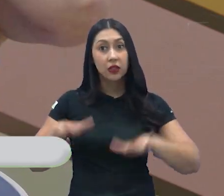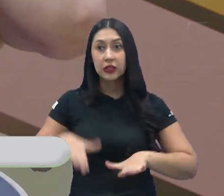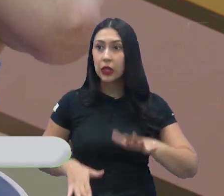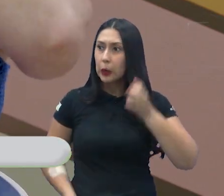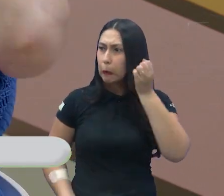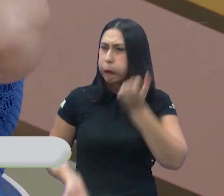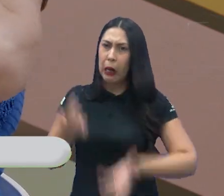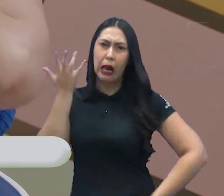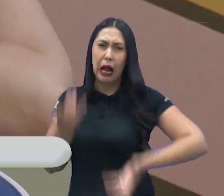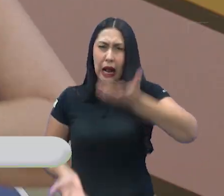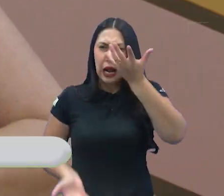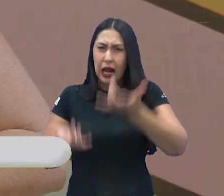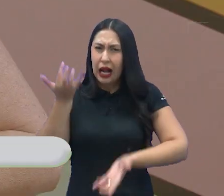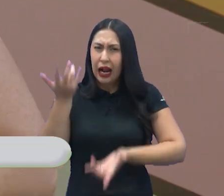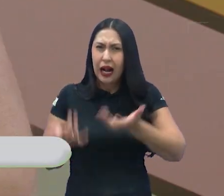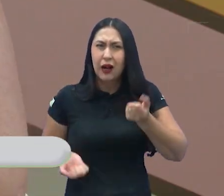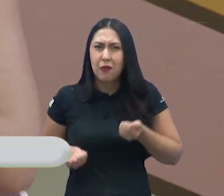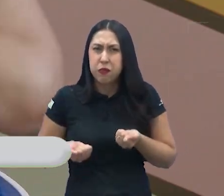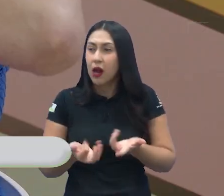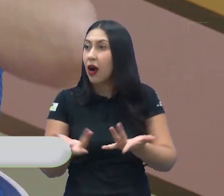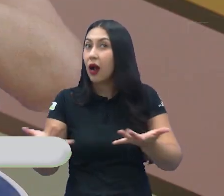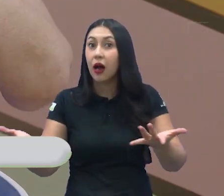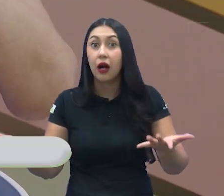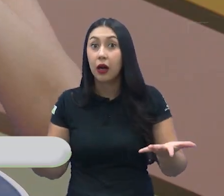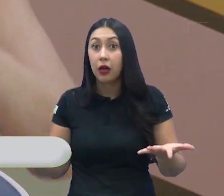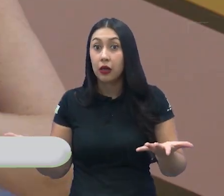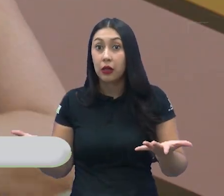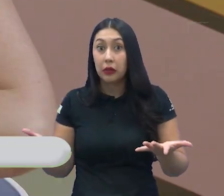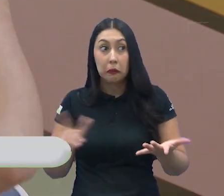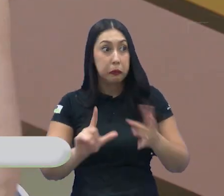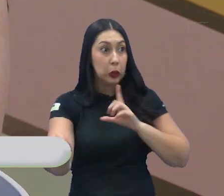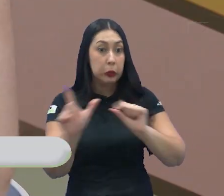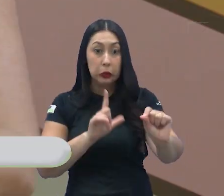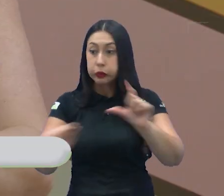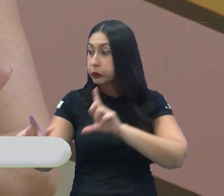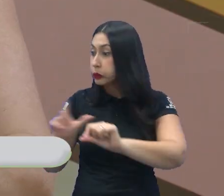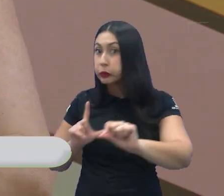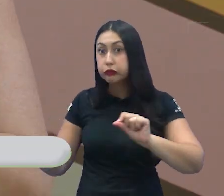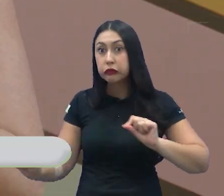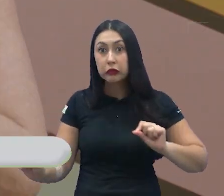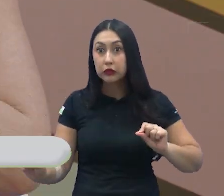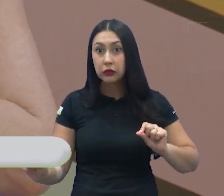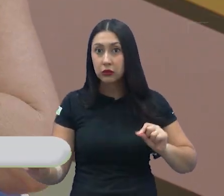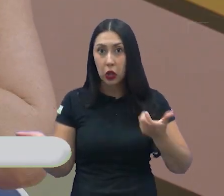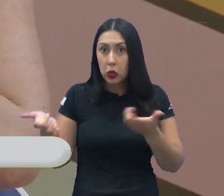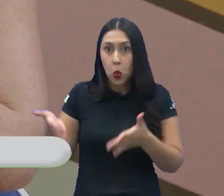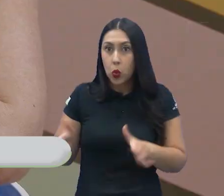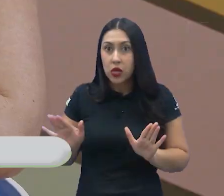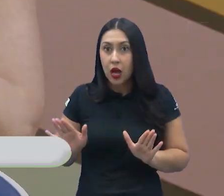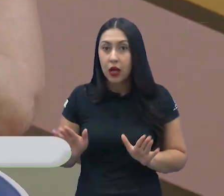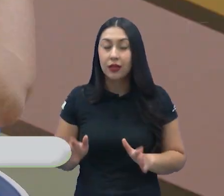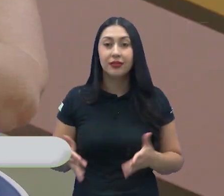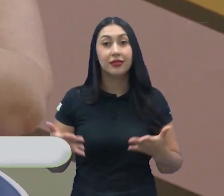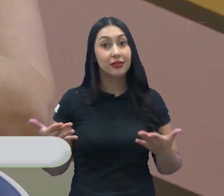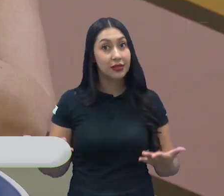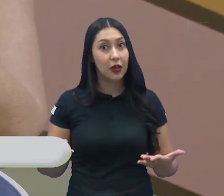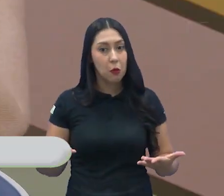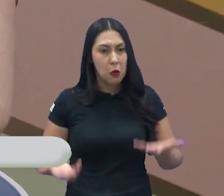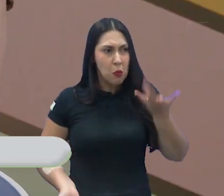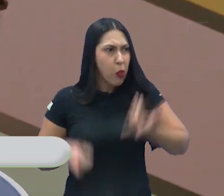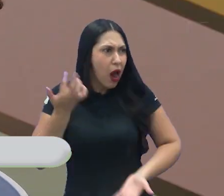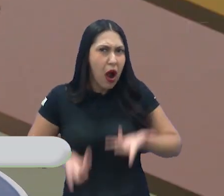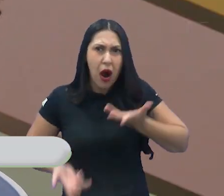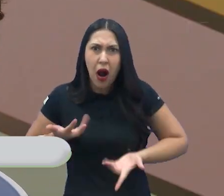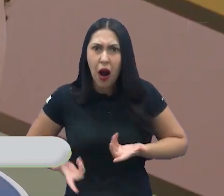que ele pensa, começou um incêndio, o que você vai fazer? Sai correndo. Sim. Você não quer ficar perto daquilo. Então, ele coloca para correr.